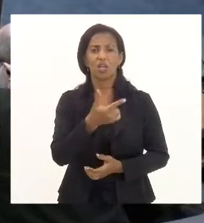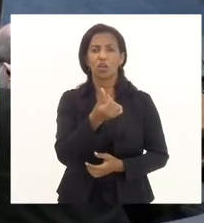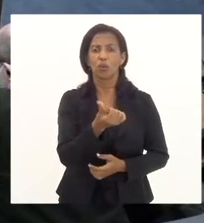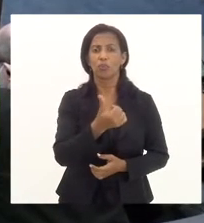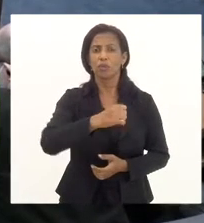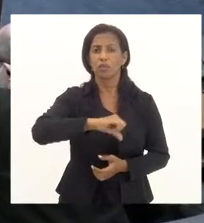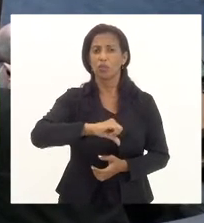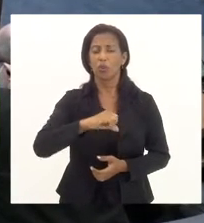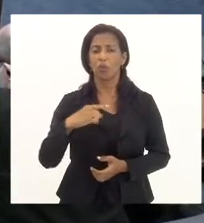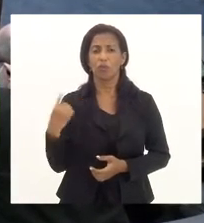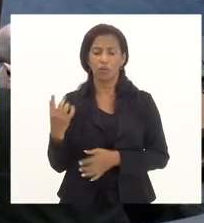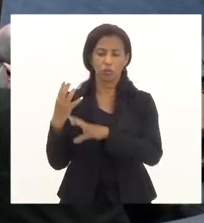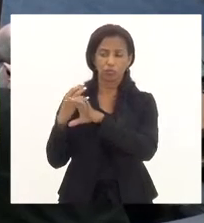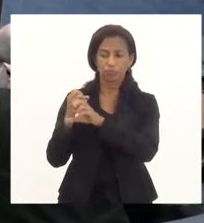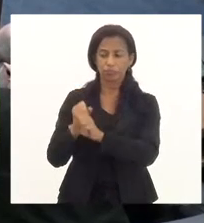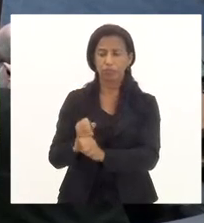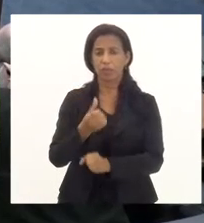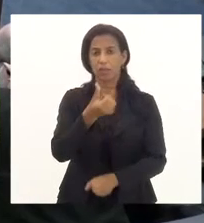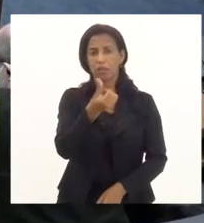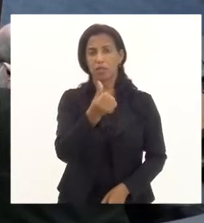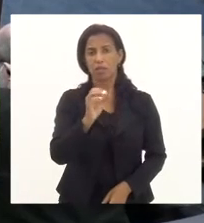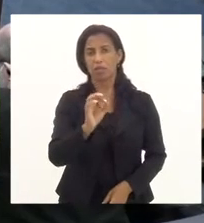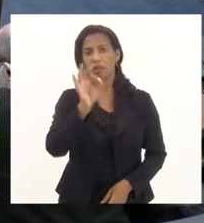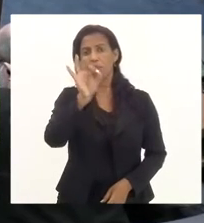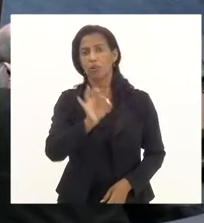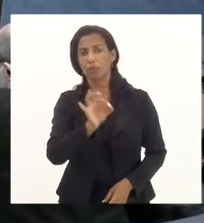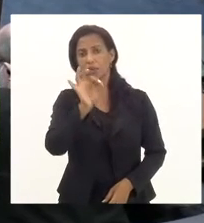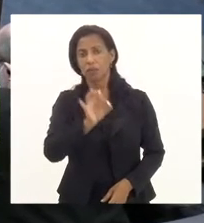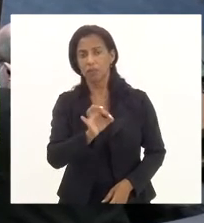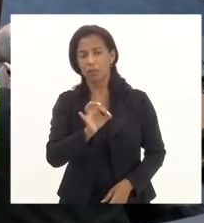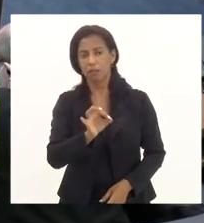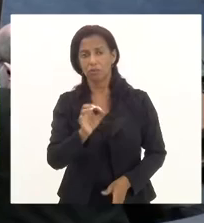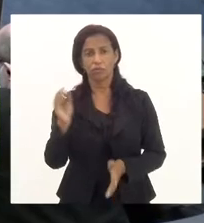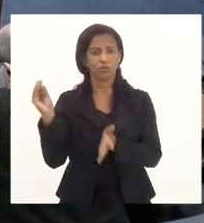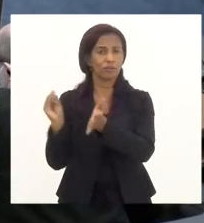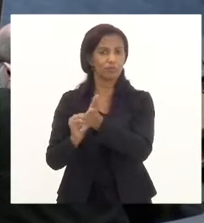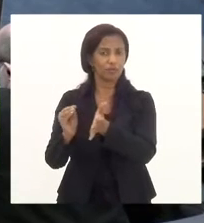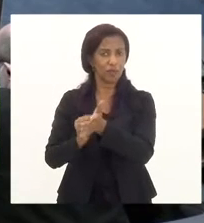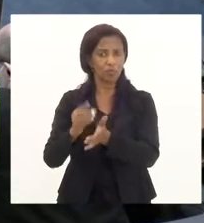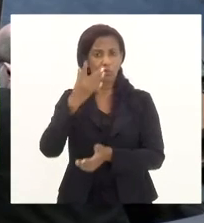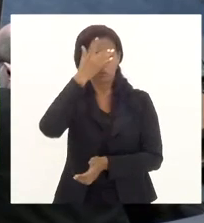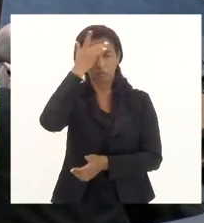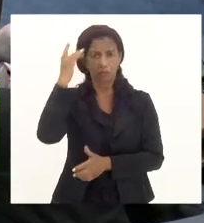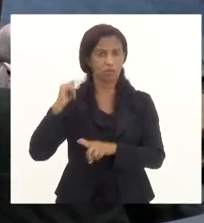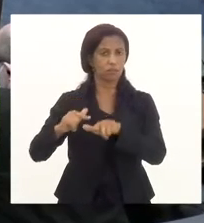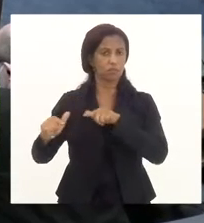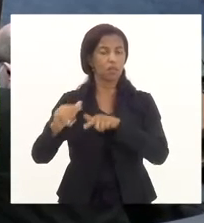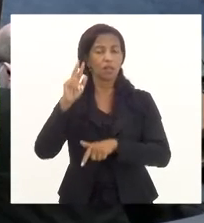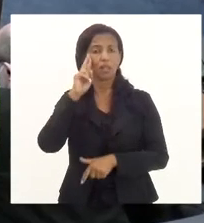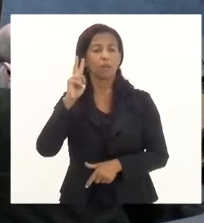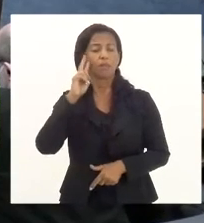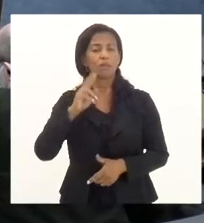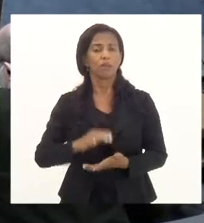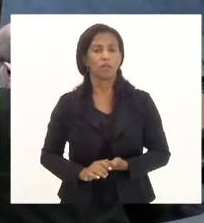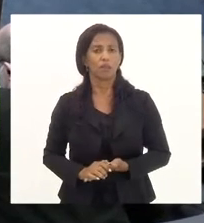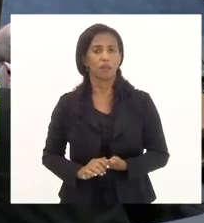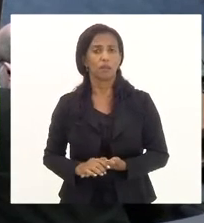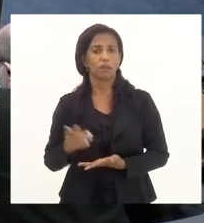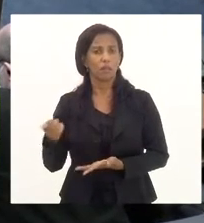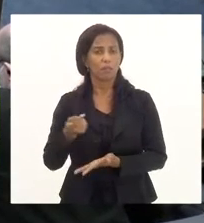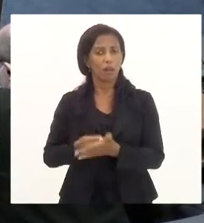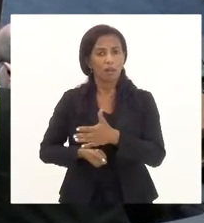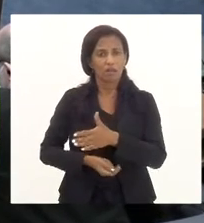2019 nós contabilizavam anos sessenta por cento Olá pessoal nem lembrando que ia para